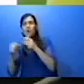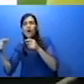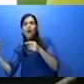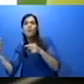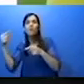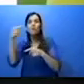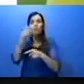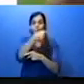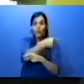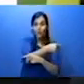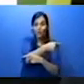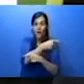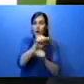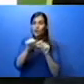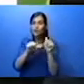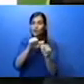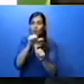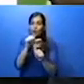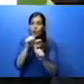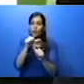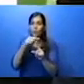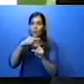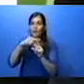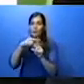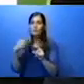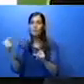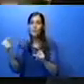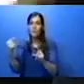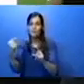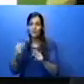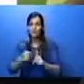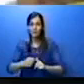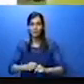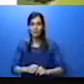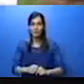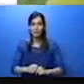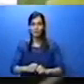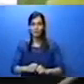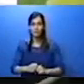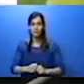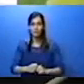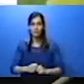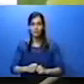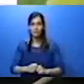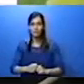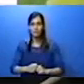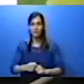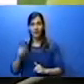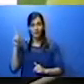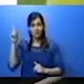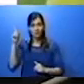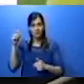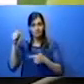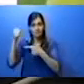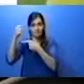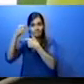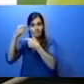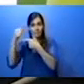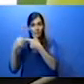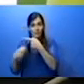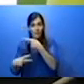Olha outro exemplo. Esse com fração aqui ele envolve aquele conceito de